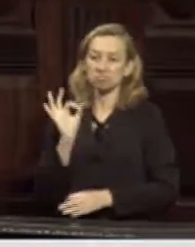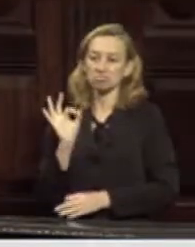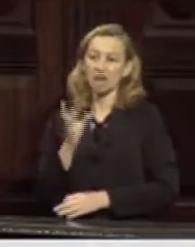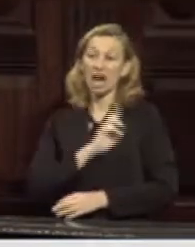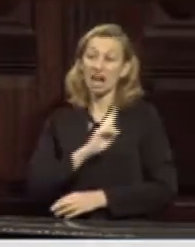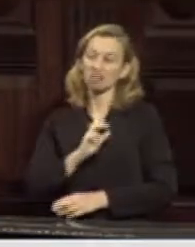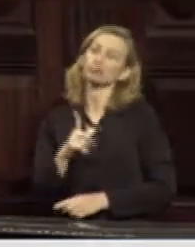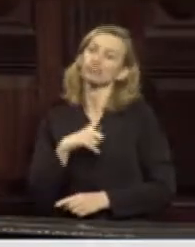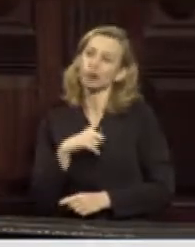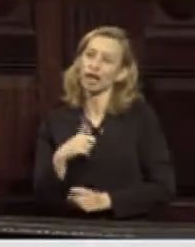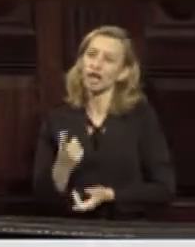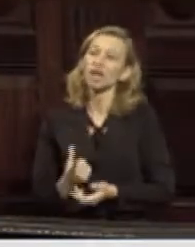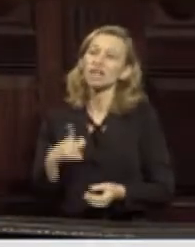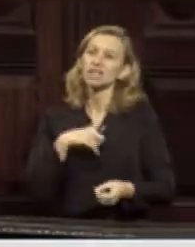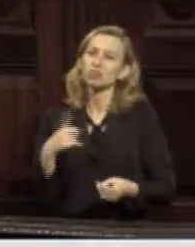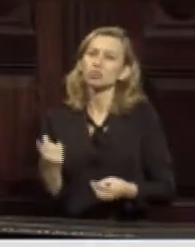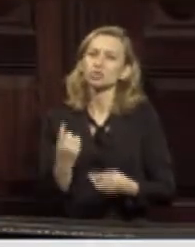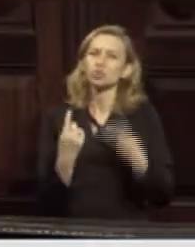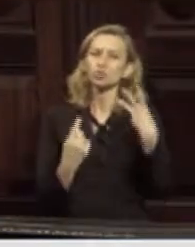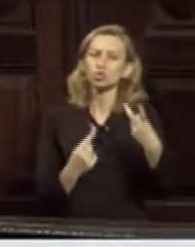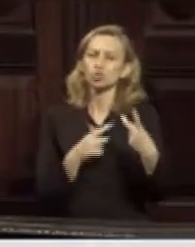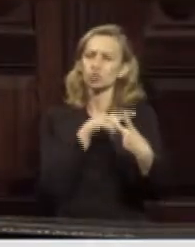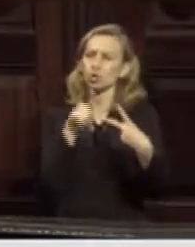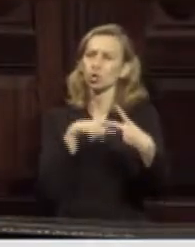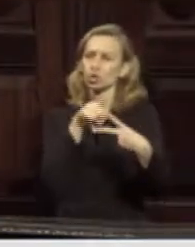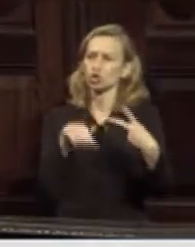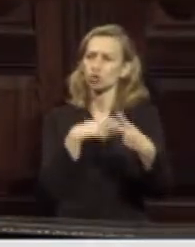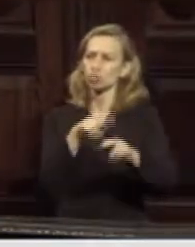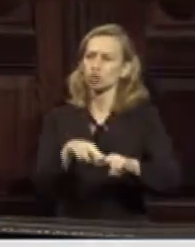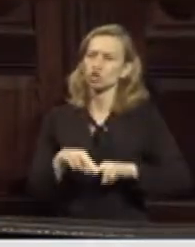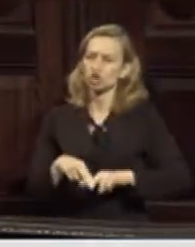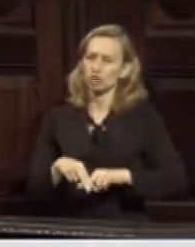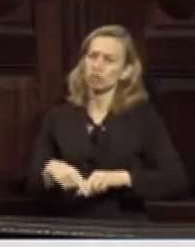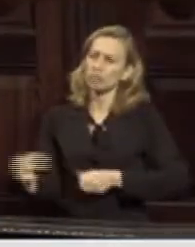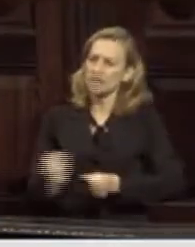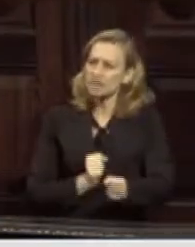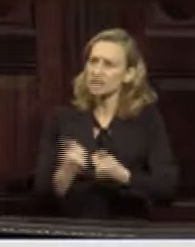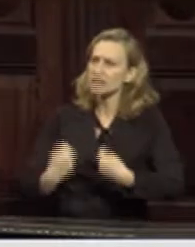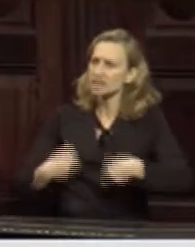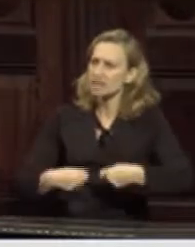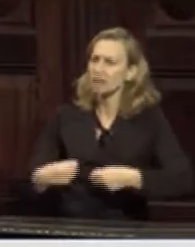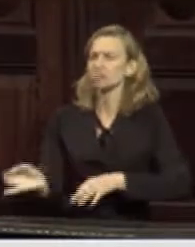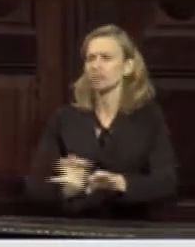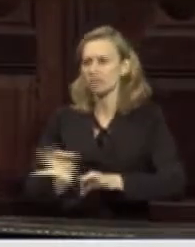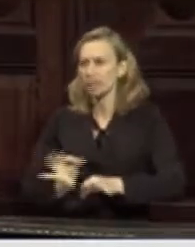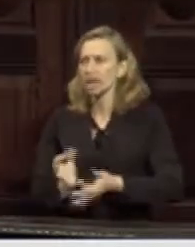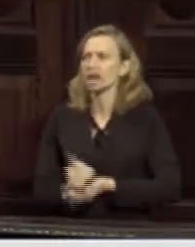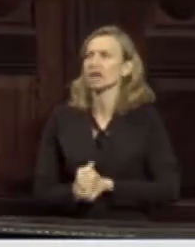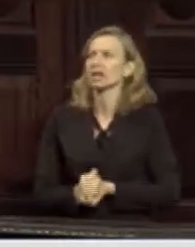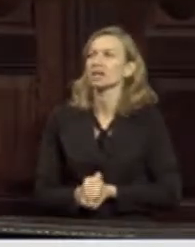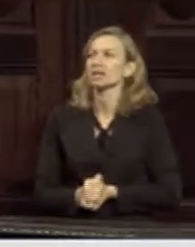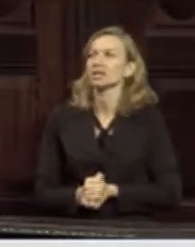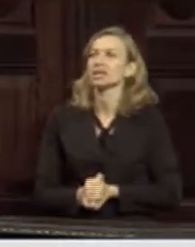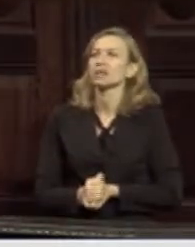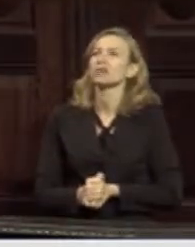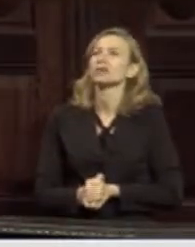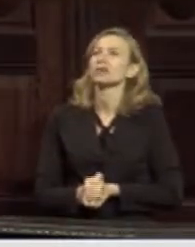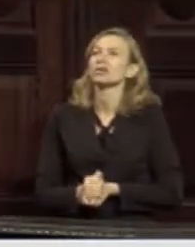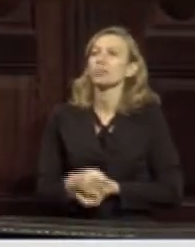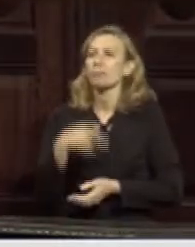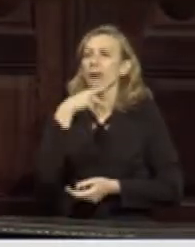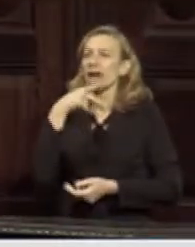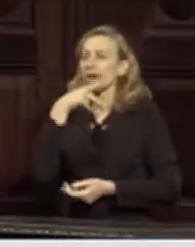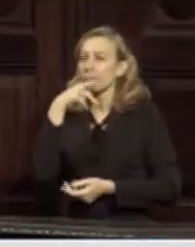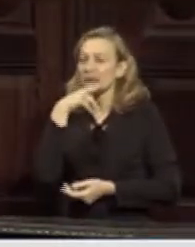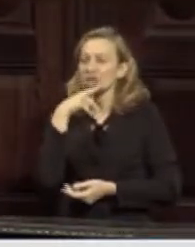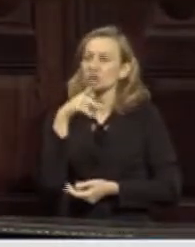questões fundamentais a tratar no curtíssimo prazo. E a responsabilidade está no Parlamento Fluminense, uma vez